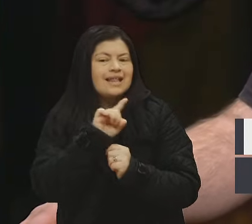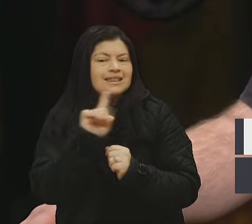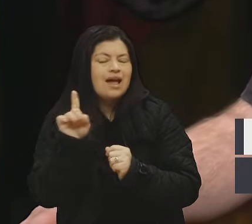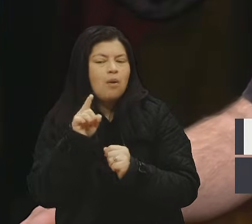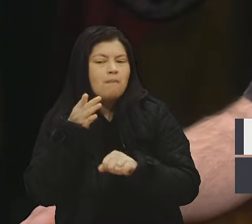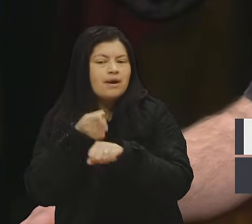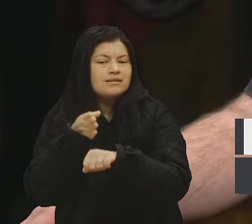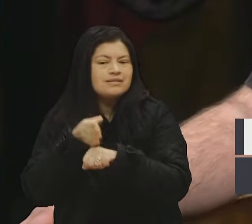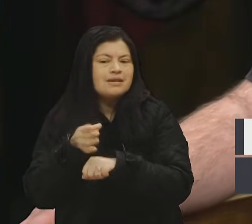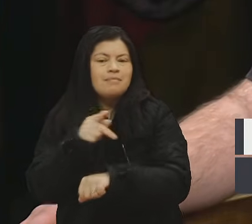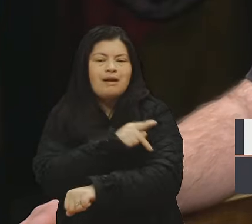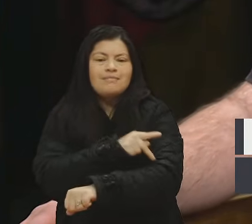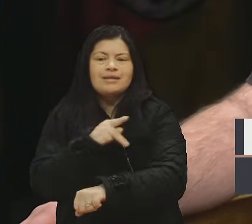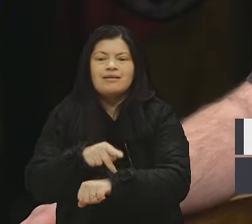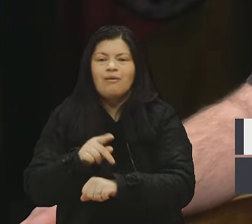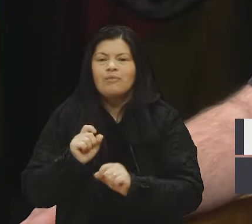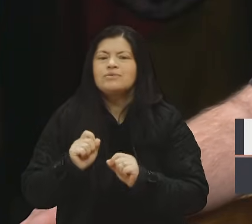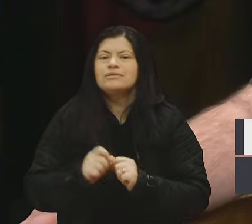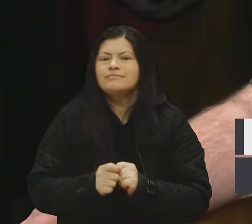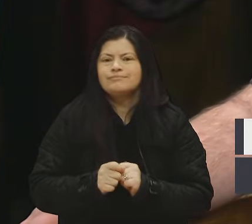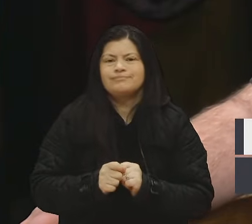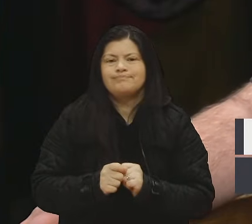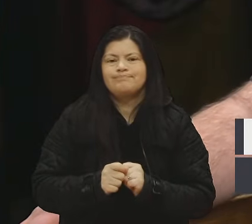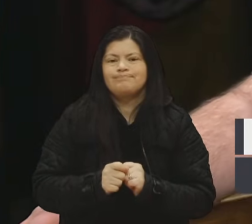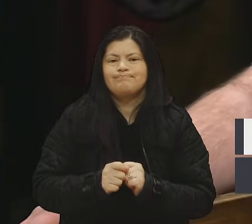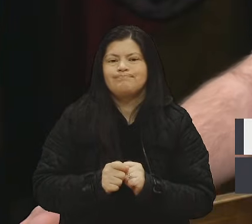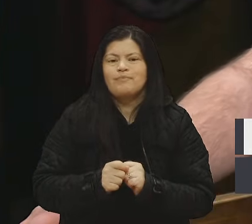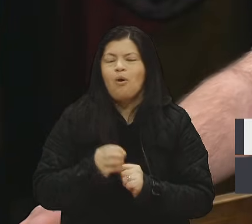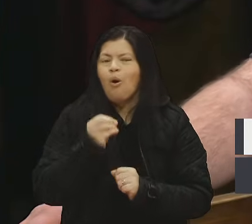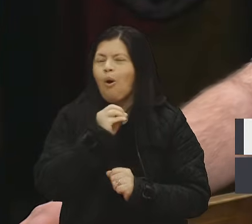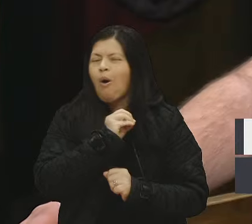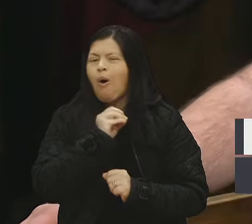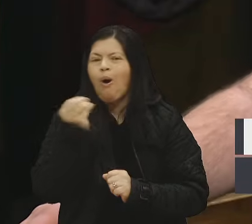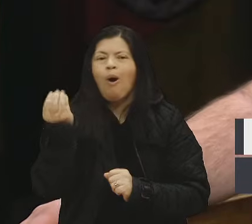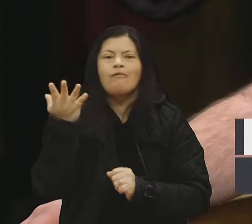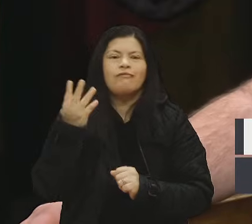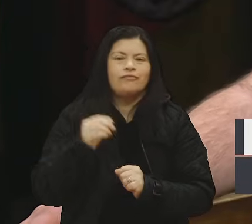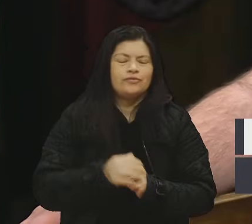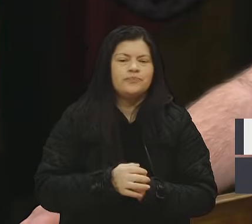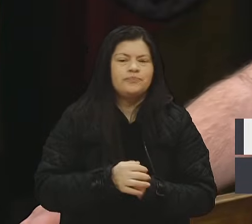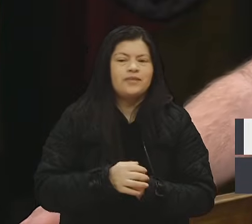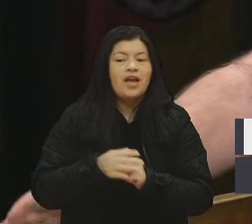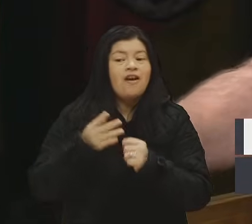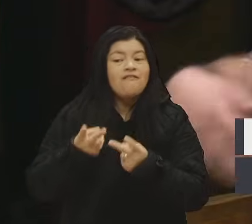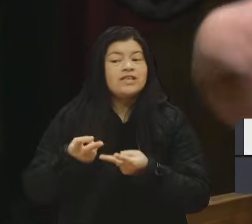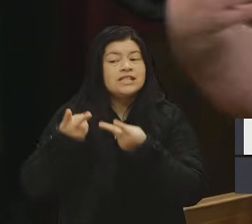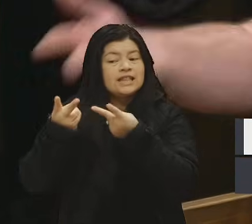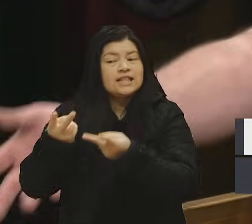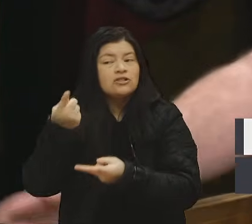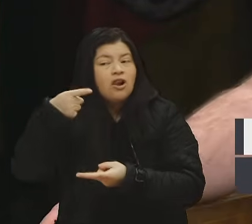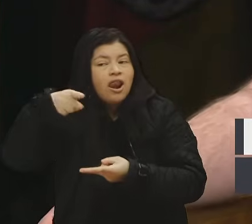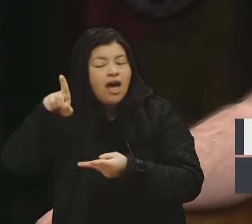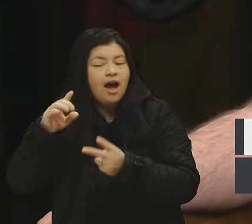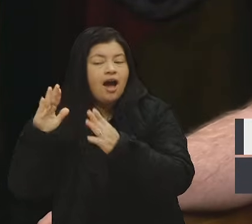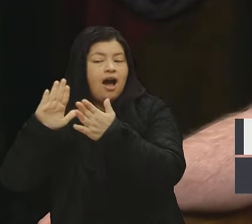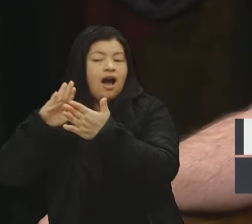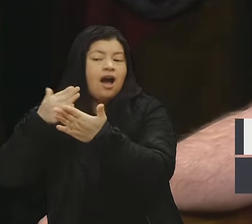parte pedagógica? E é óbvio, e visitando a escola e vendo